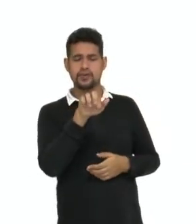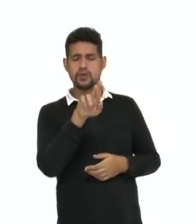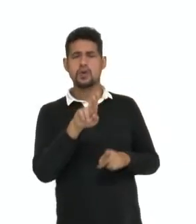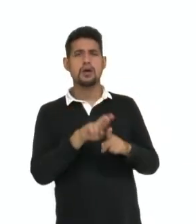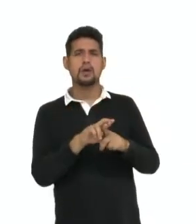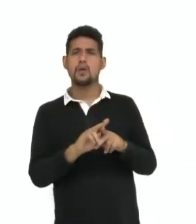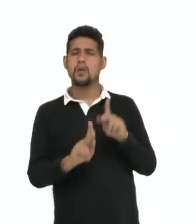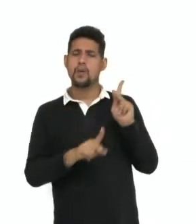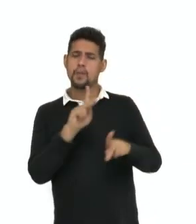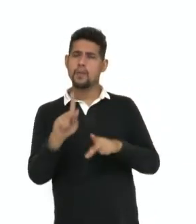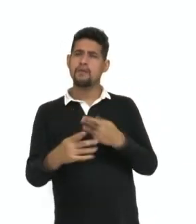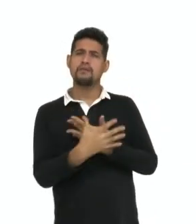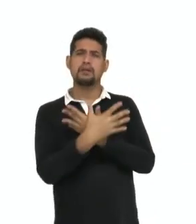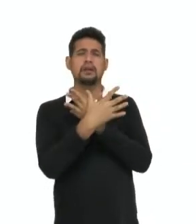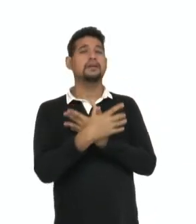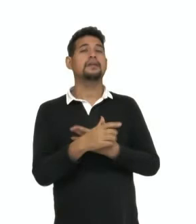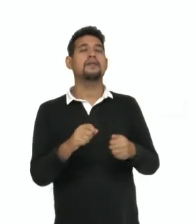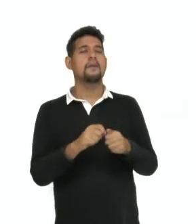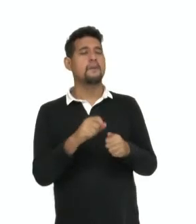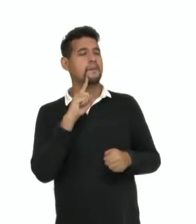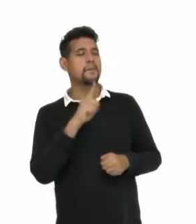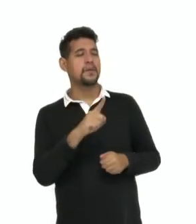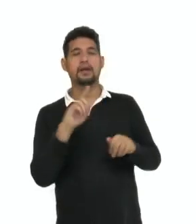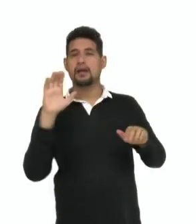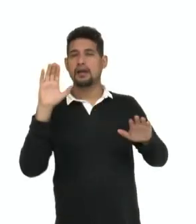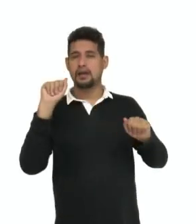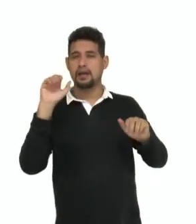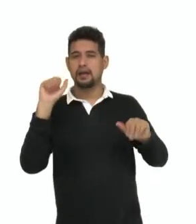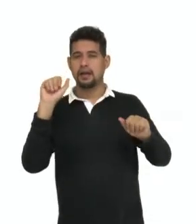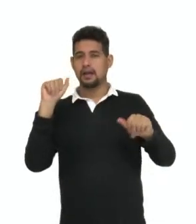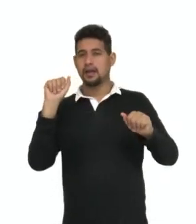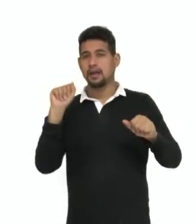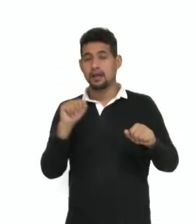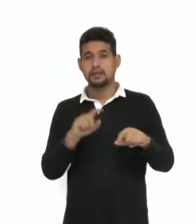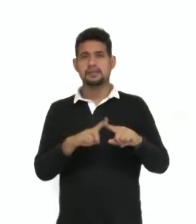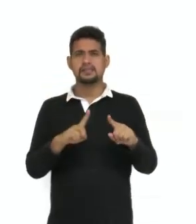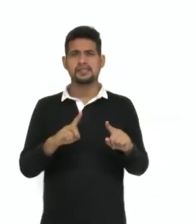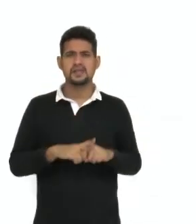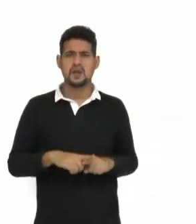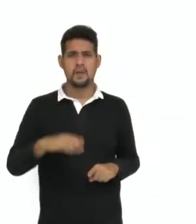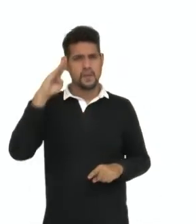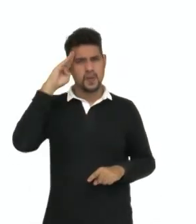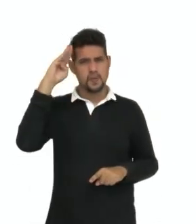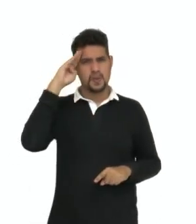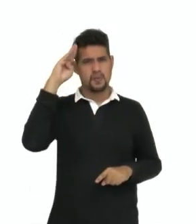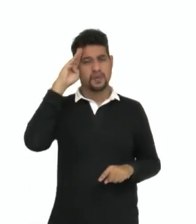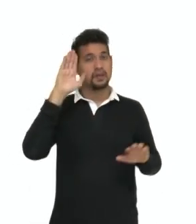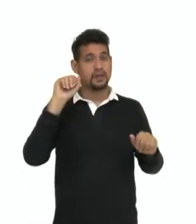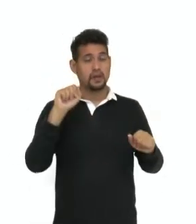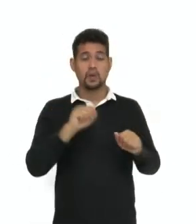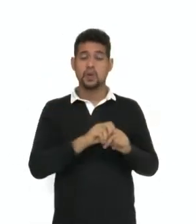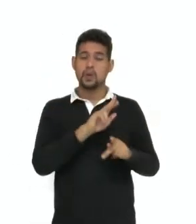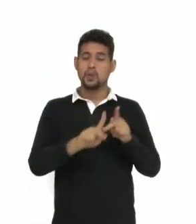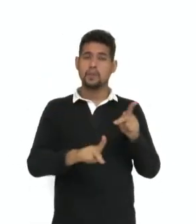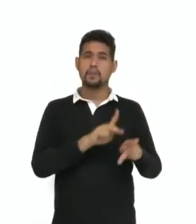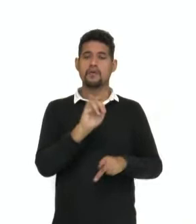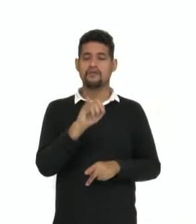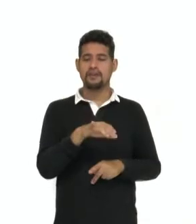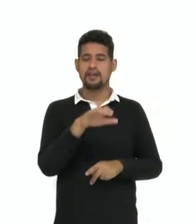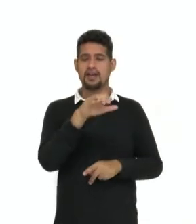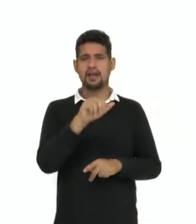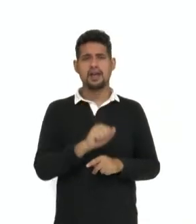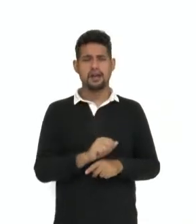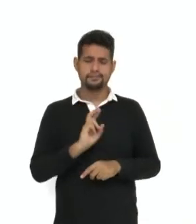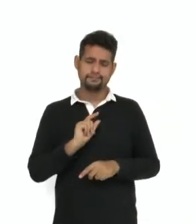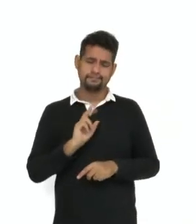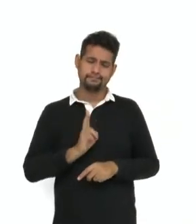Inca, resistiram ao domínio espanhol. Apesar da superioridade militar dos espanhóis, os incas resistiram por bastante